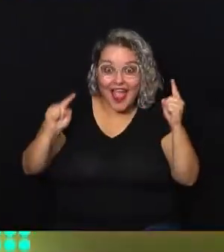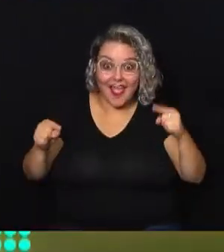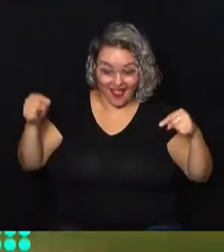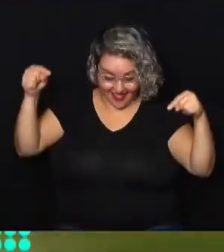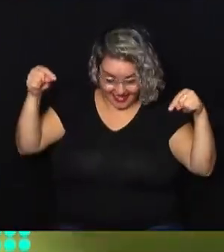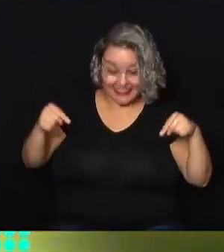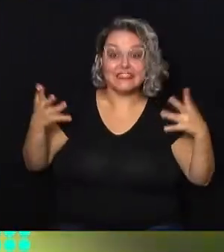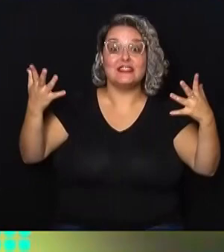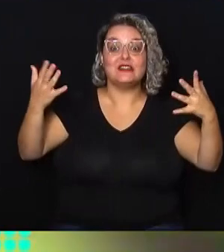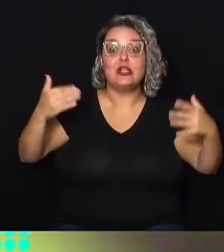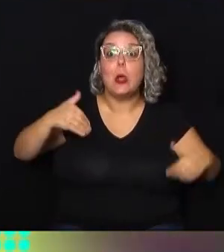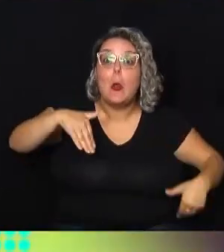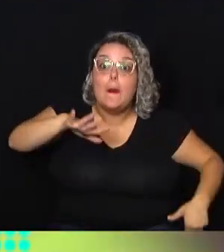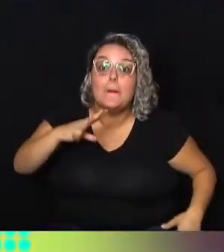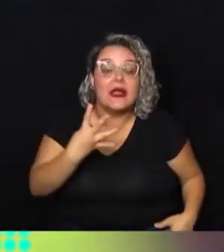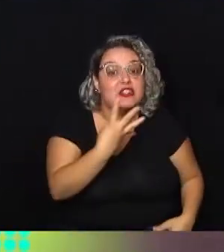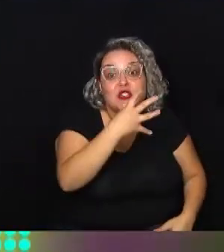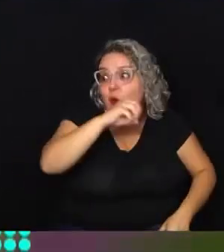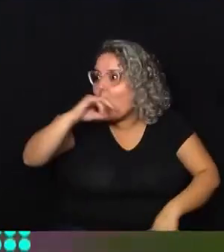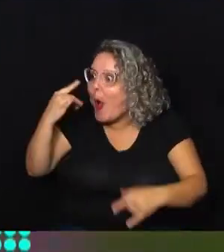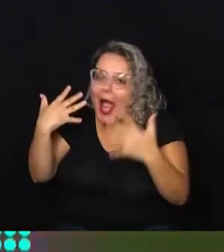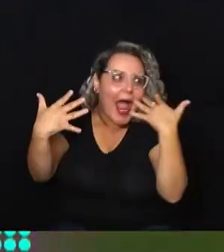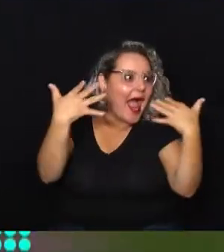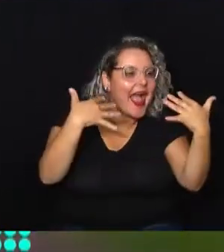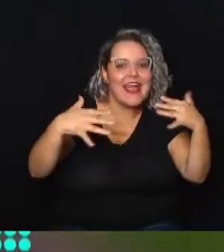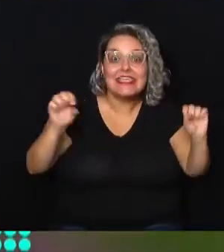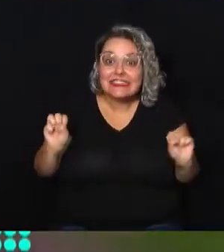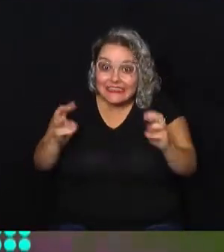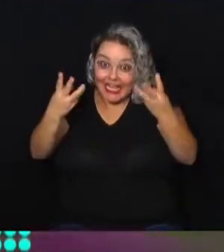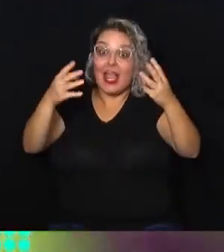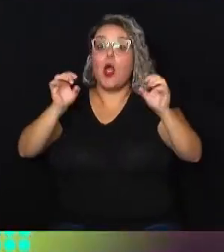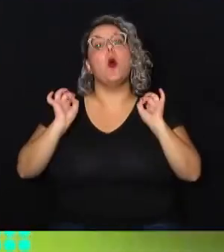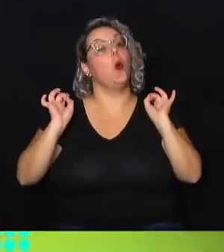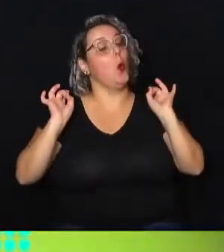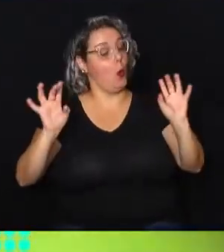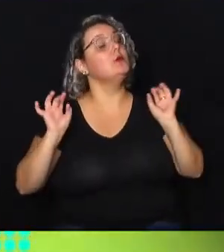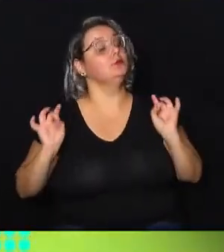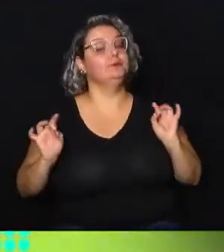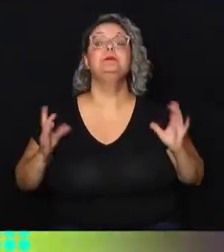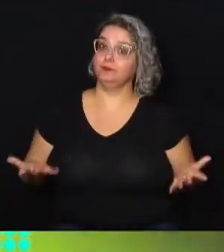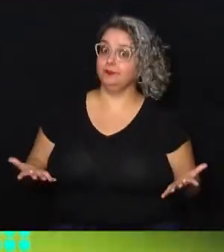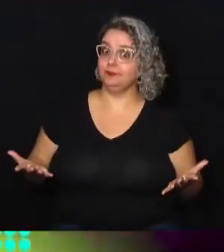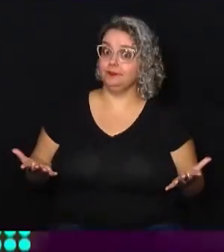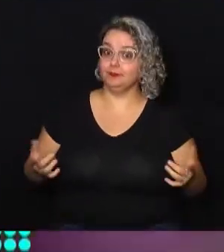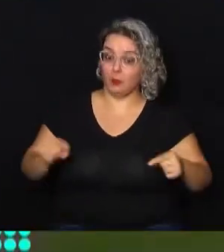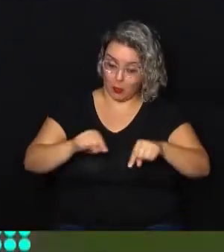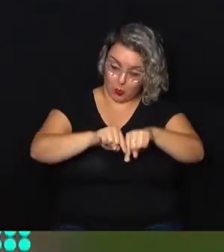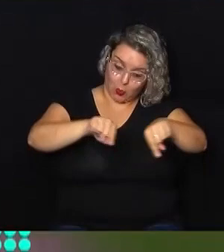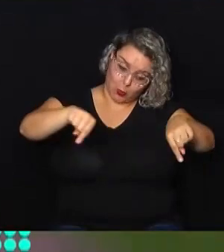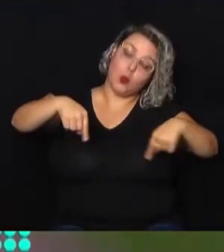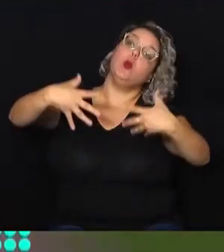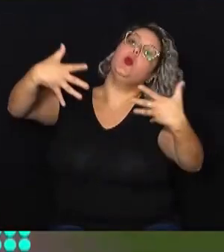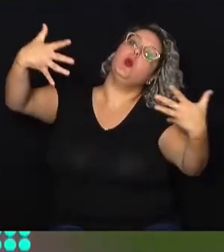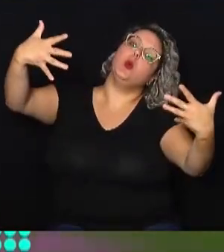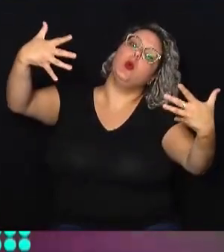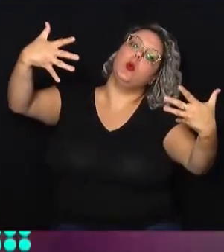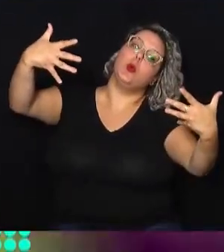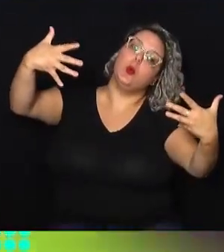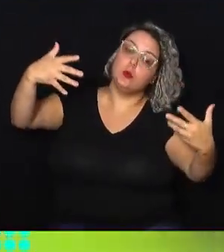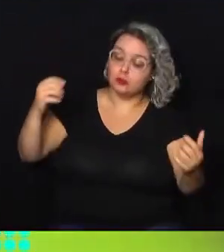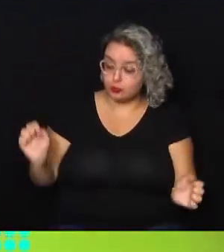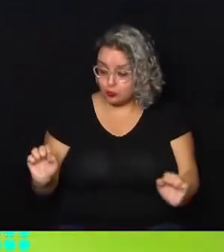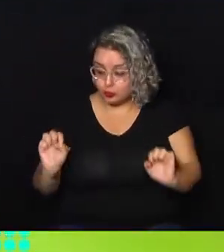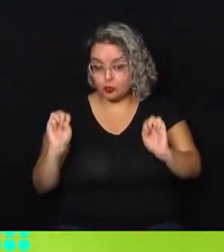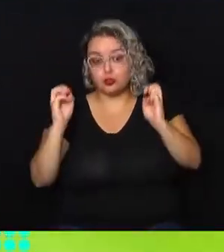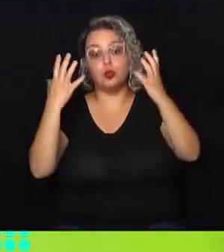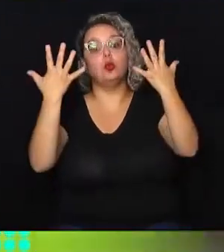São mais de 40 atrações e shows exclusivos. No Salão Barnácula Show.